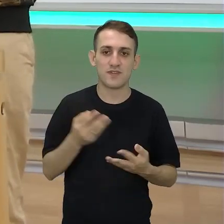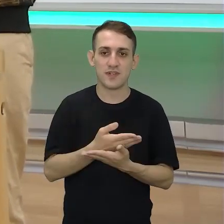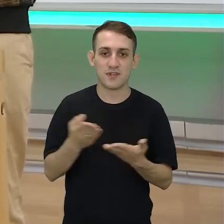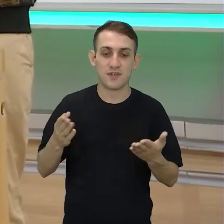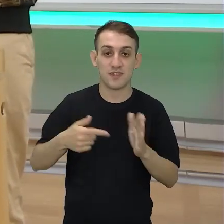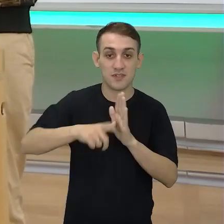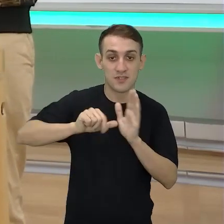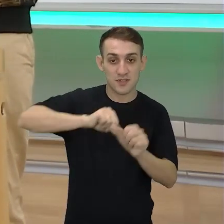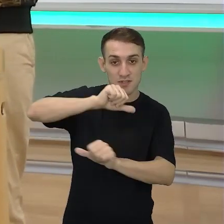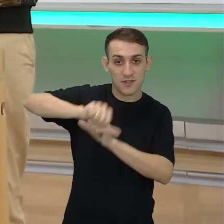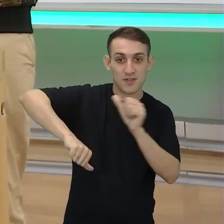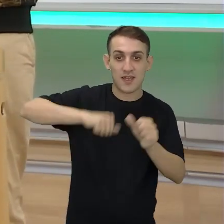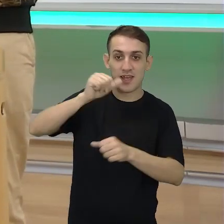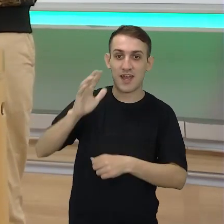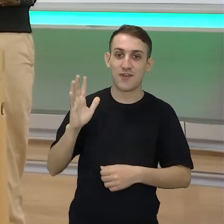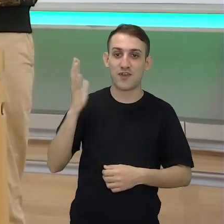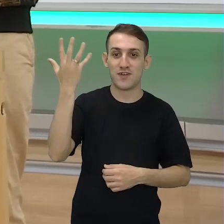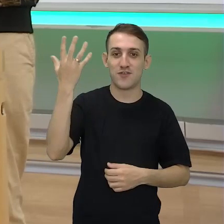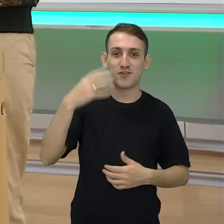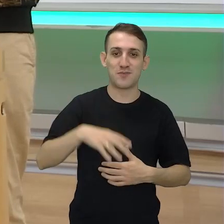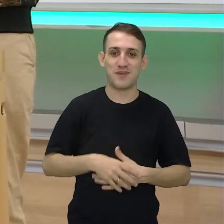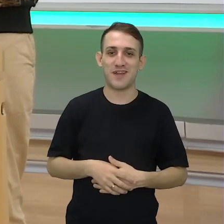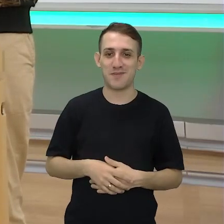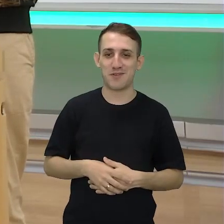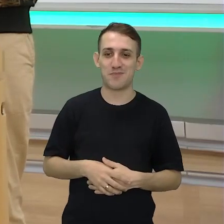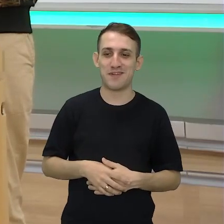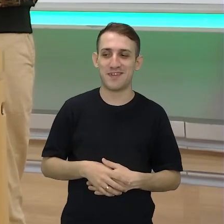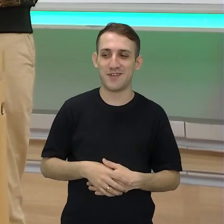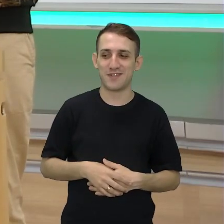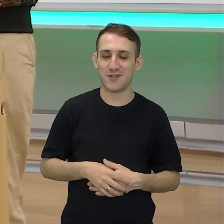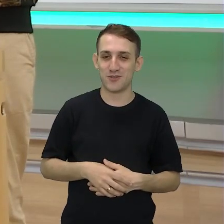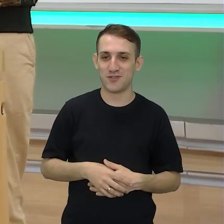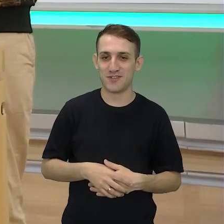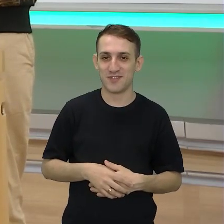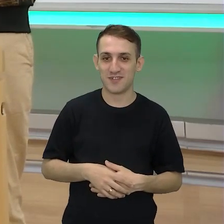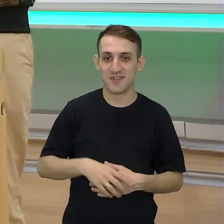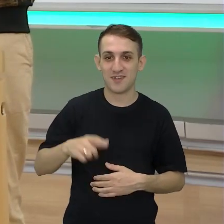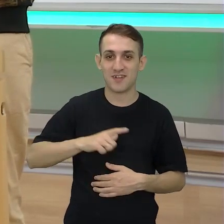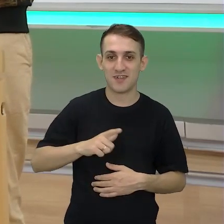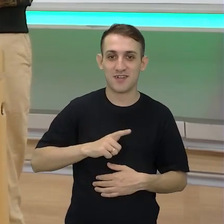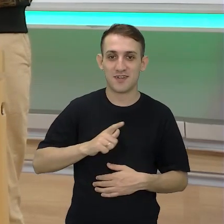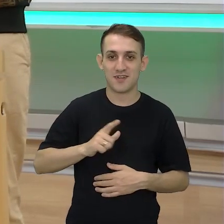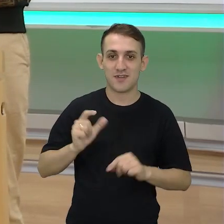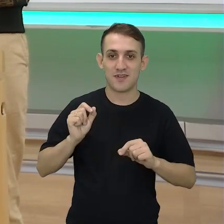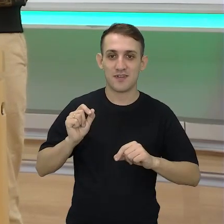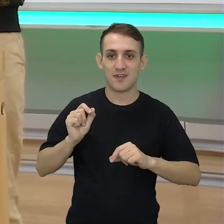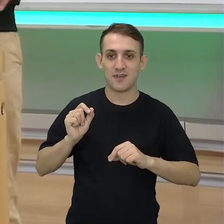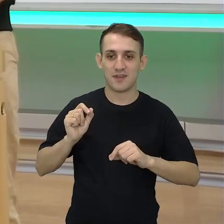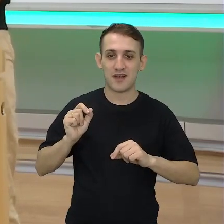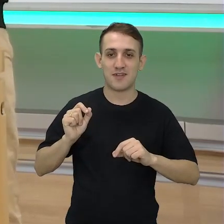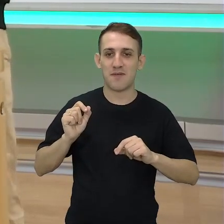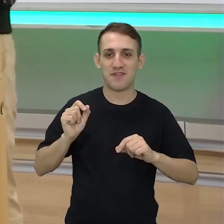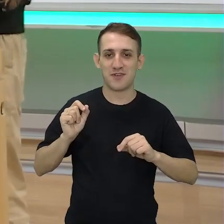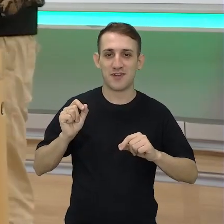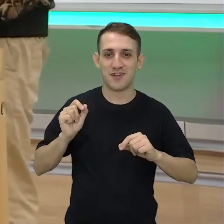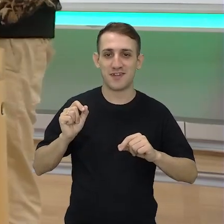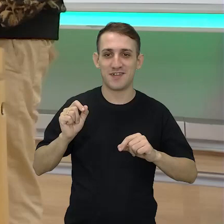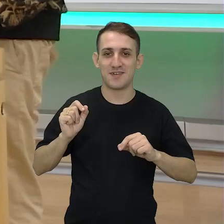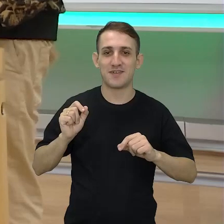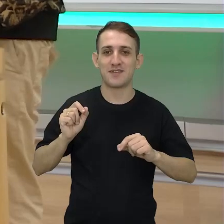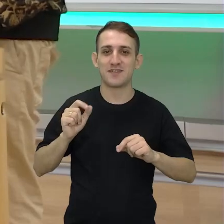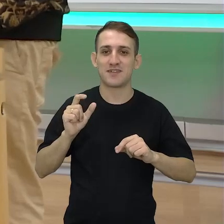transformação que aconteceu no território brasileiro em 80 anos. Mas mudou muito mais. Vamos acompanhar juntinho com o professor? Olha